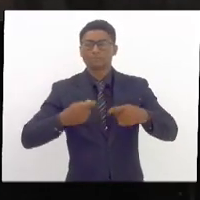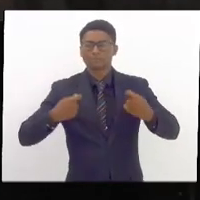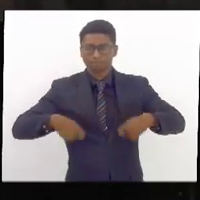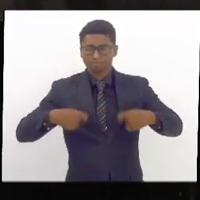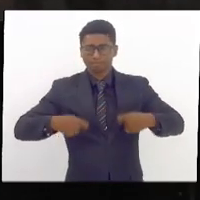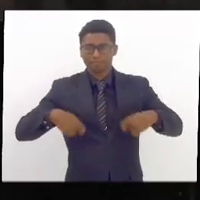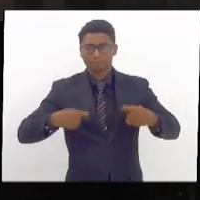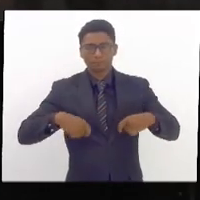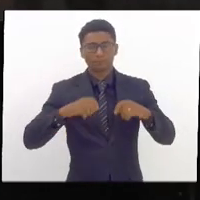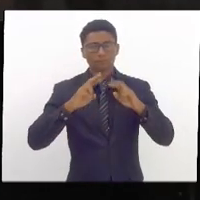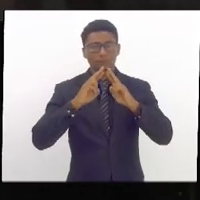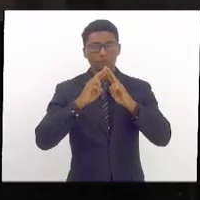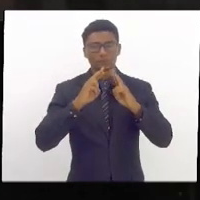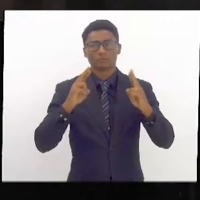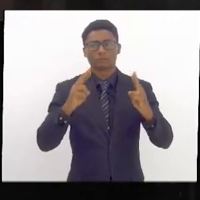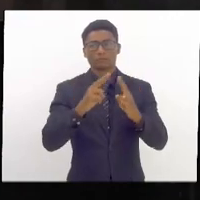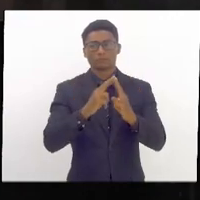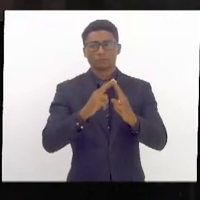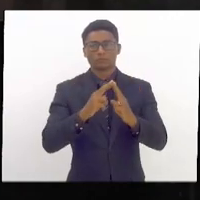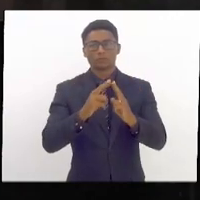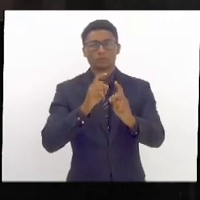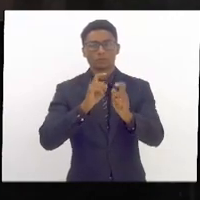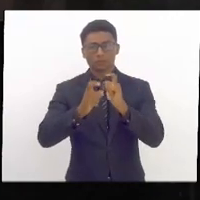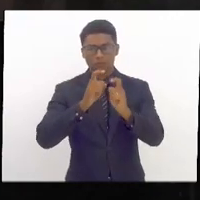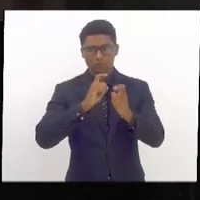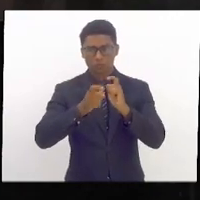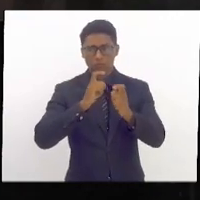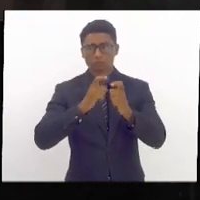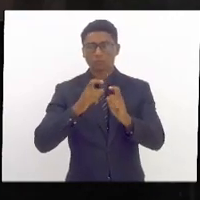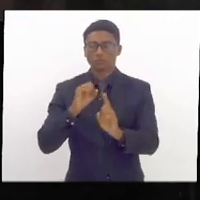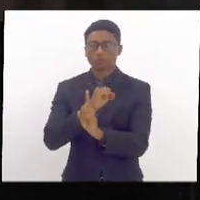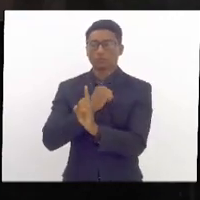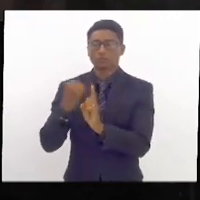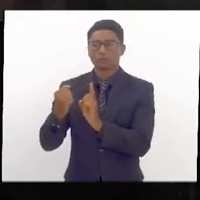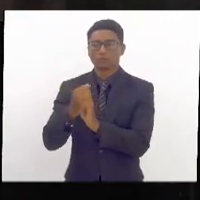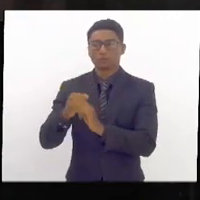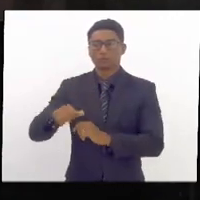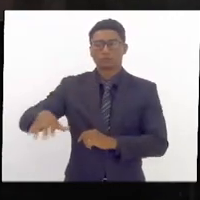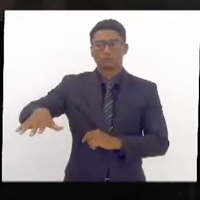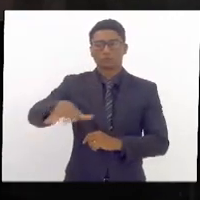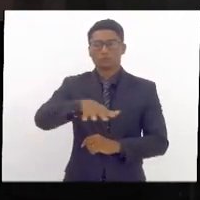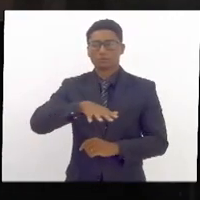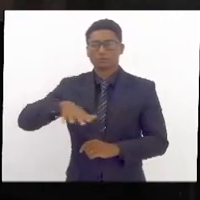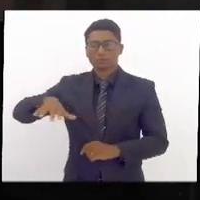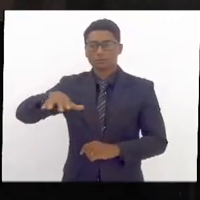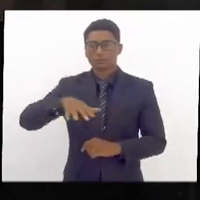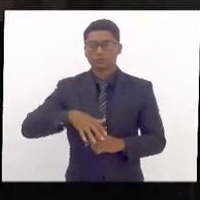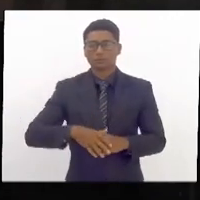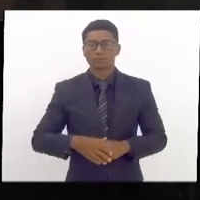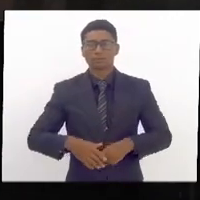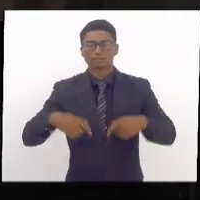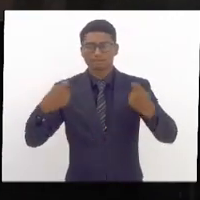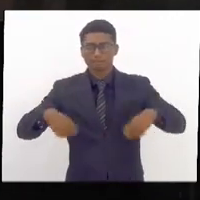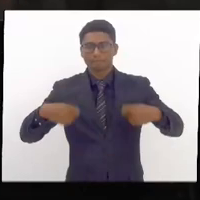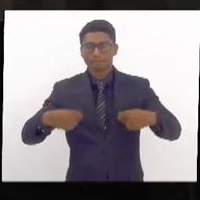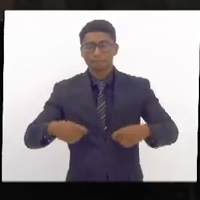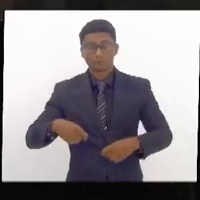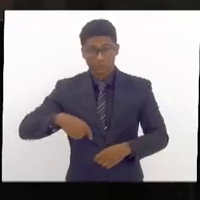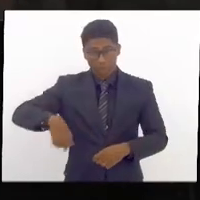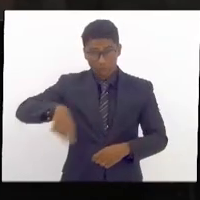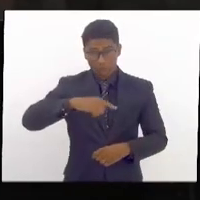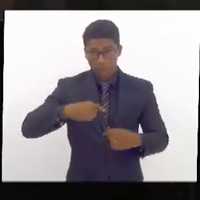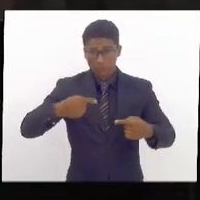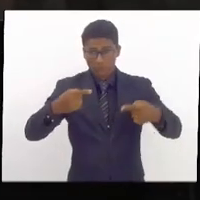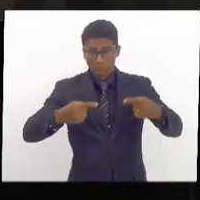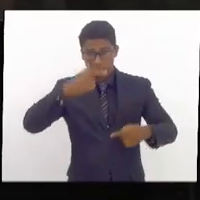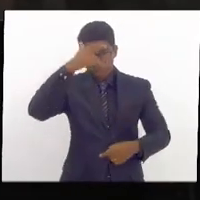pública, estamos querendo que haja uma discussão maior com a sociedade. Ouvir, nós temos, o parlamentar, ele tem